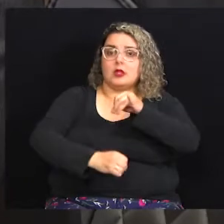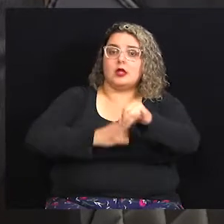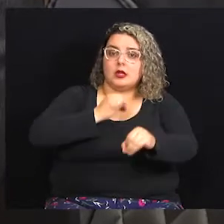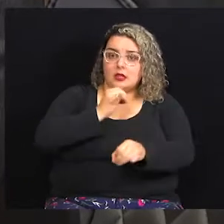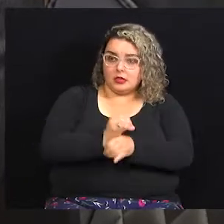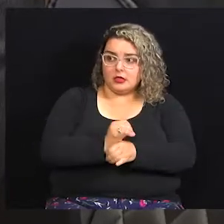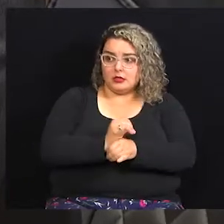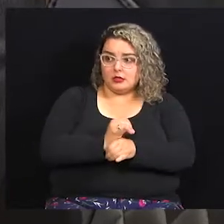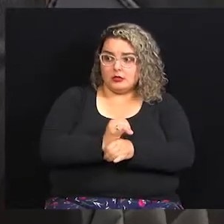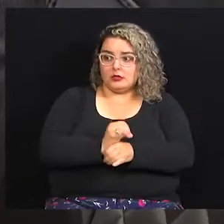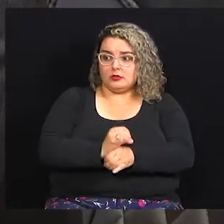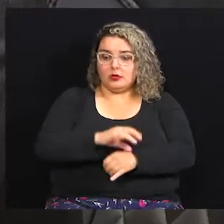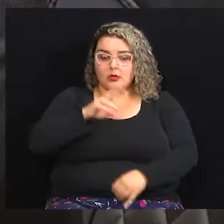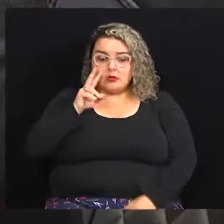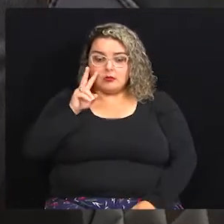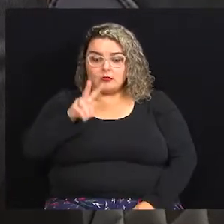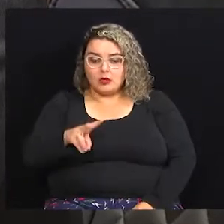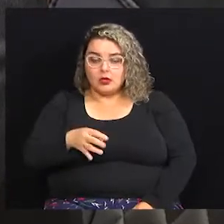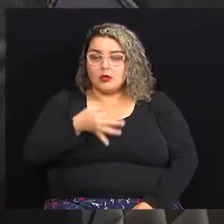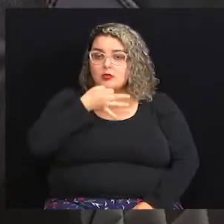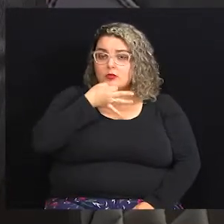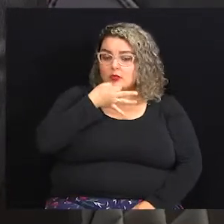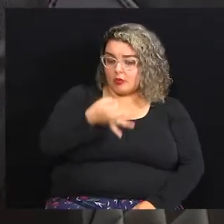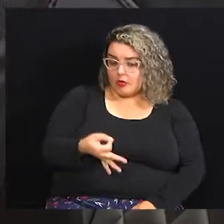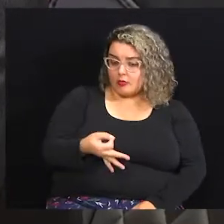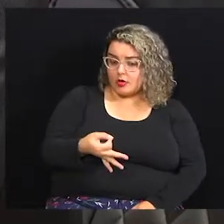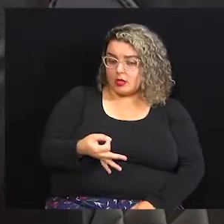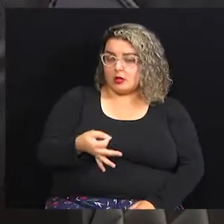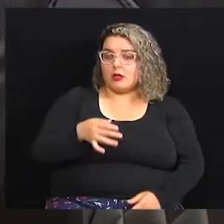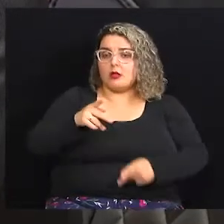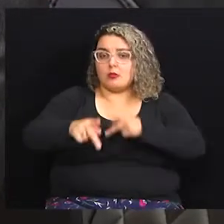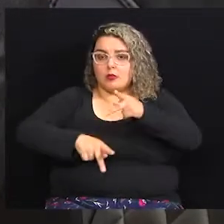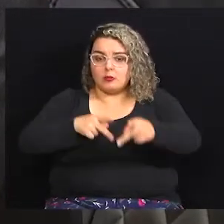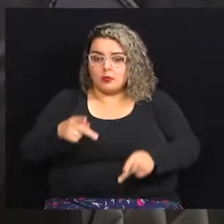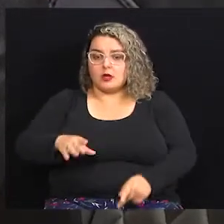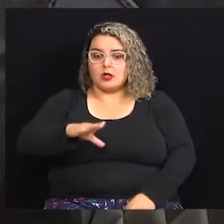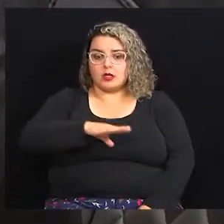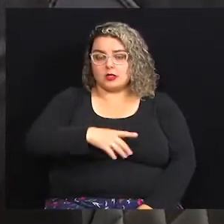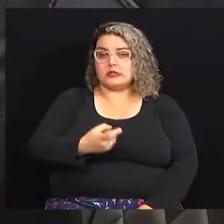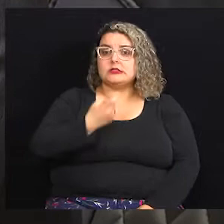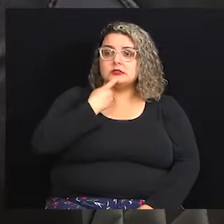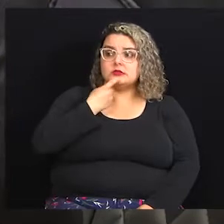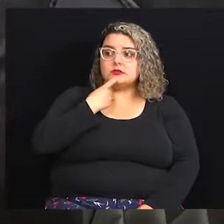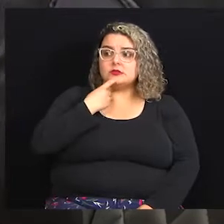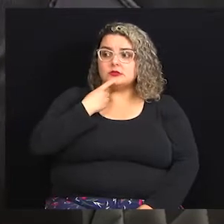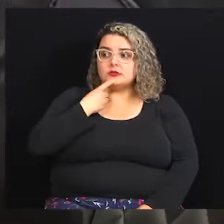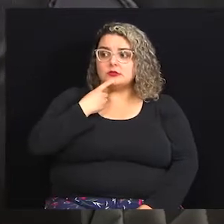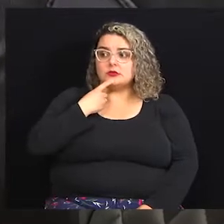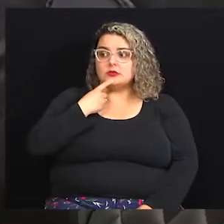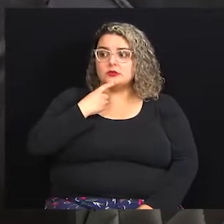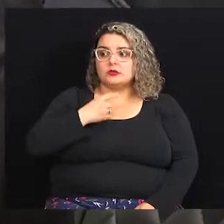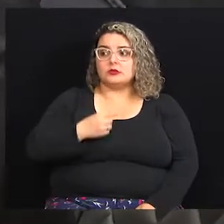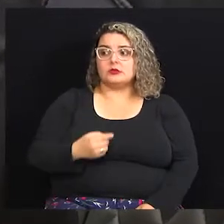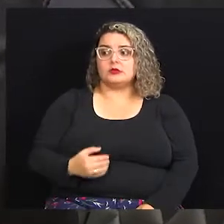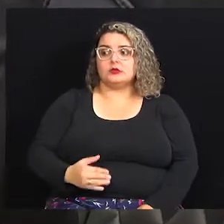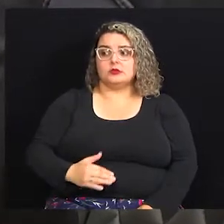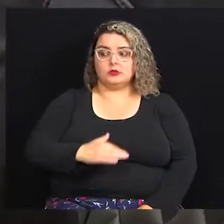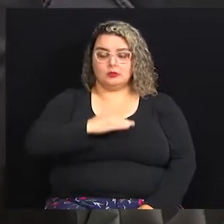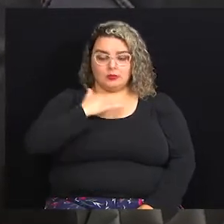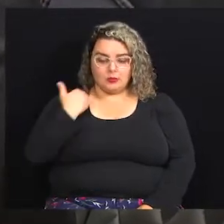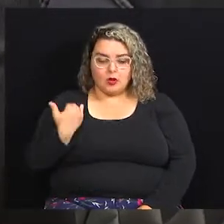internet ouvindo a opinião da população Campineira sobre super